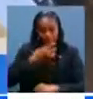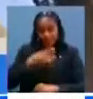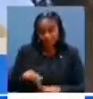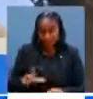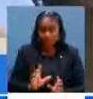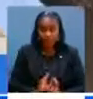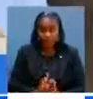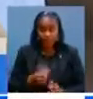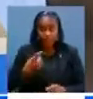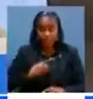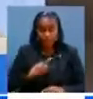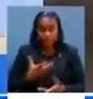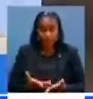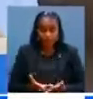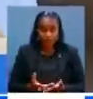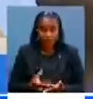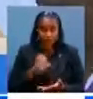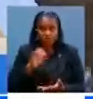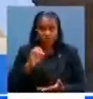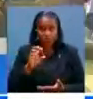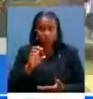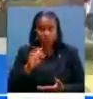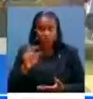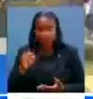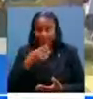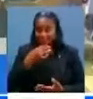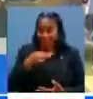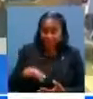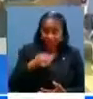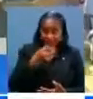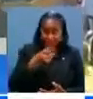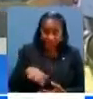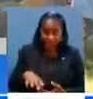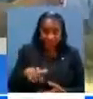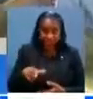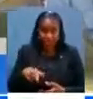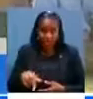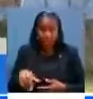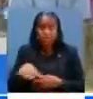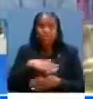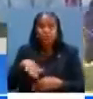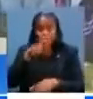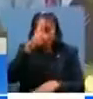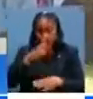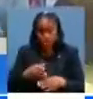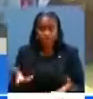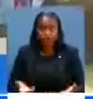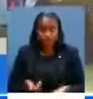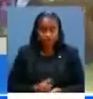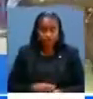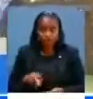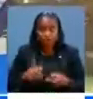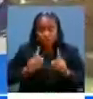de ser permissiva ou de permitir que este tipo de situações aconteçam. Por isso é que